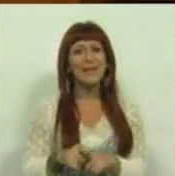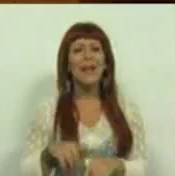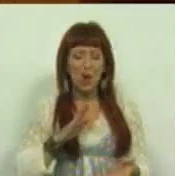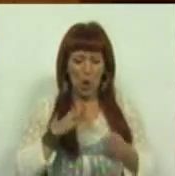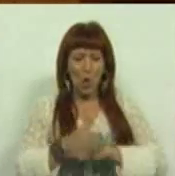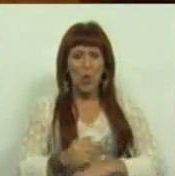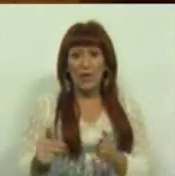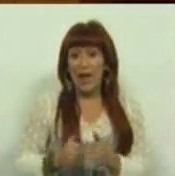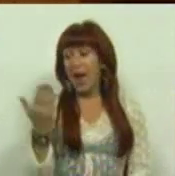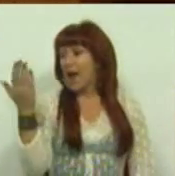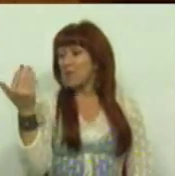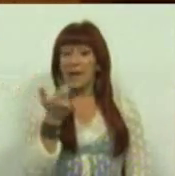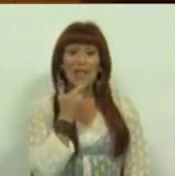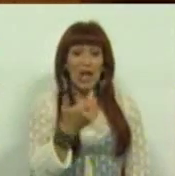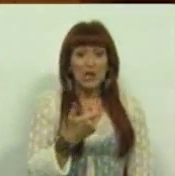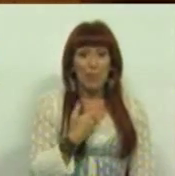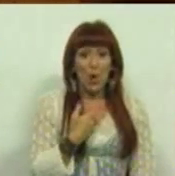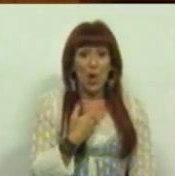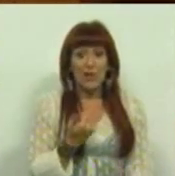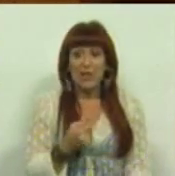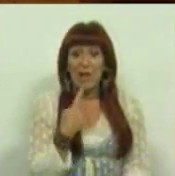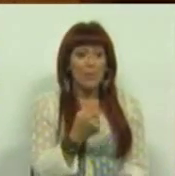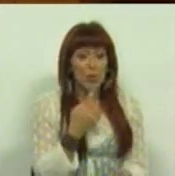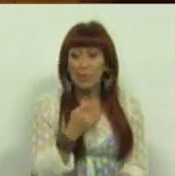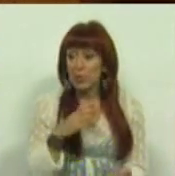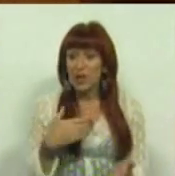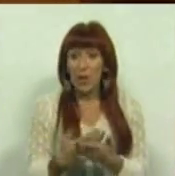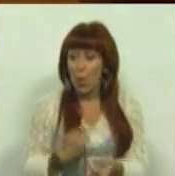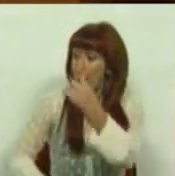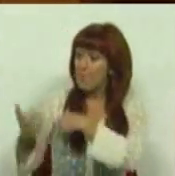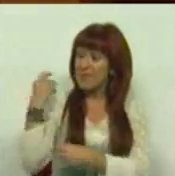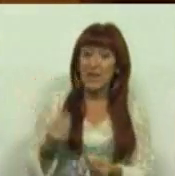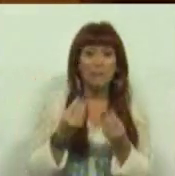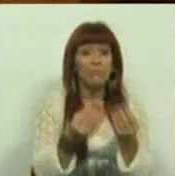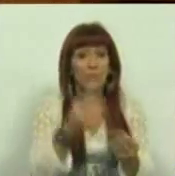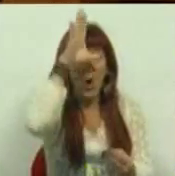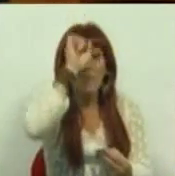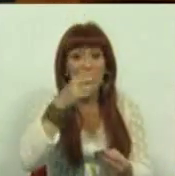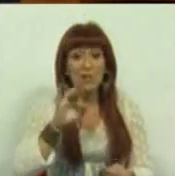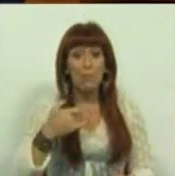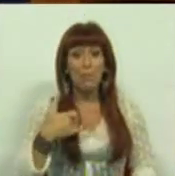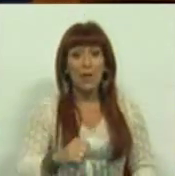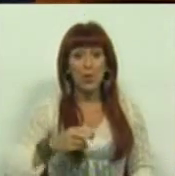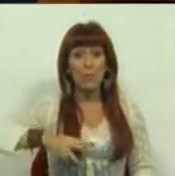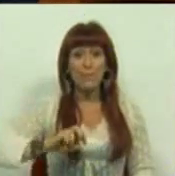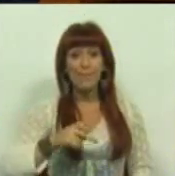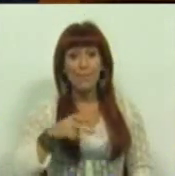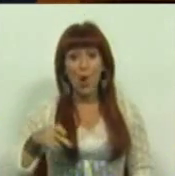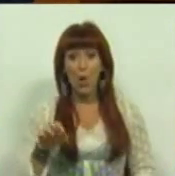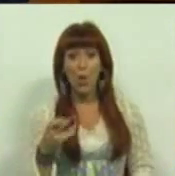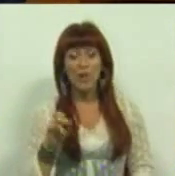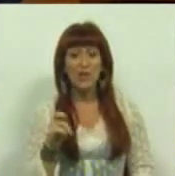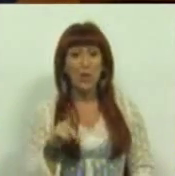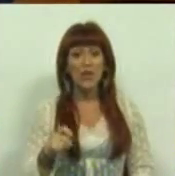ainda continua à espera da resposta às 2 perguntas que colocou ano passado ao Ministro Pedro Mota Soares. Os serviços